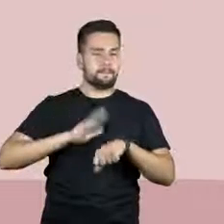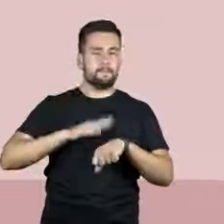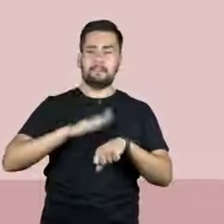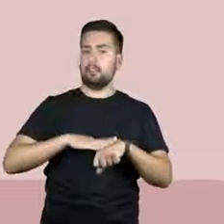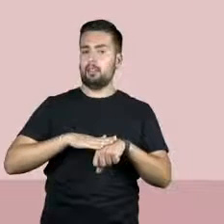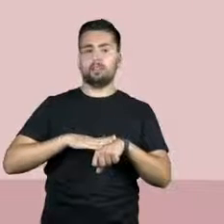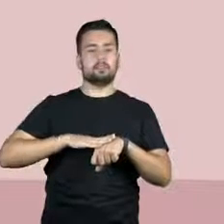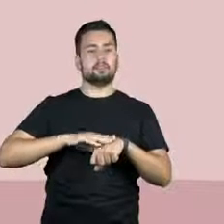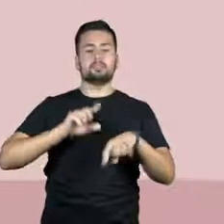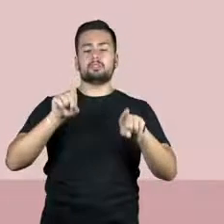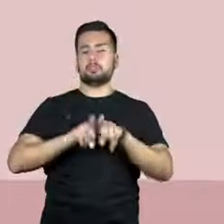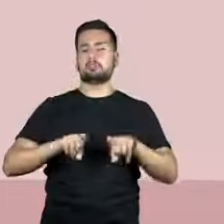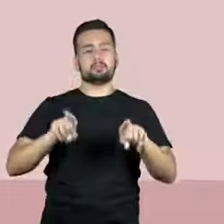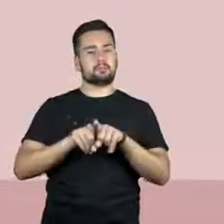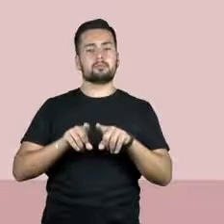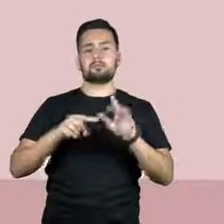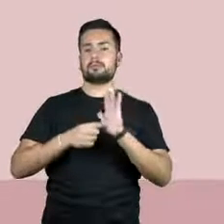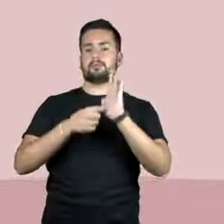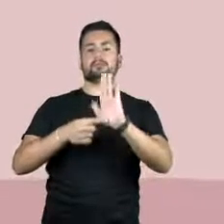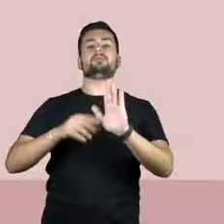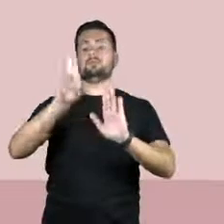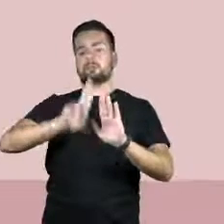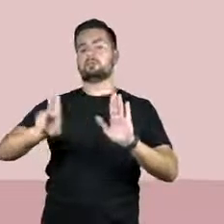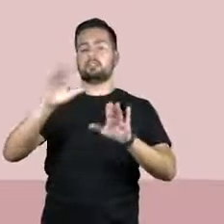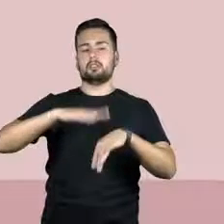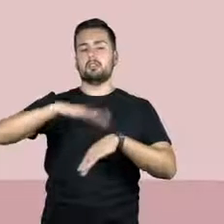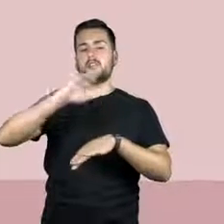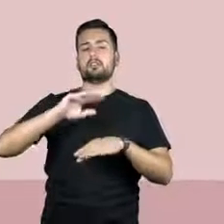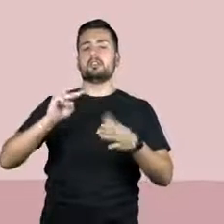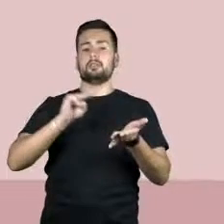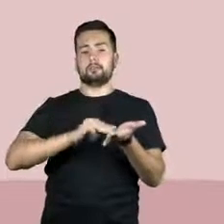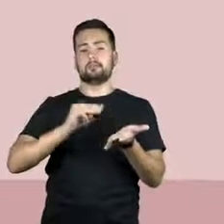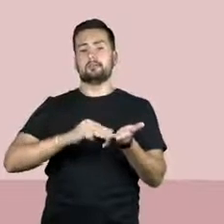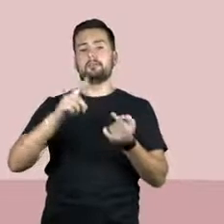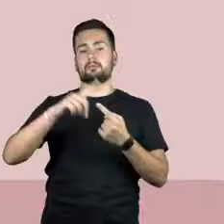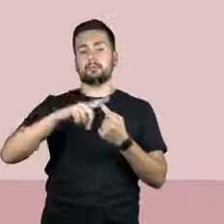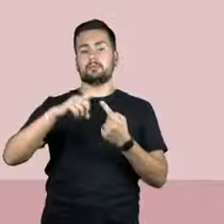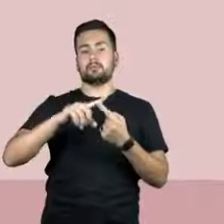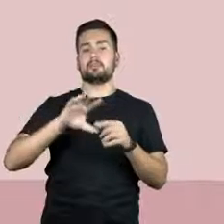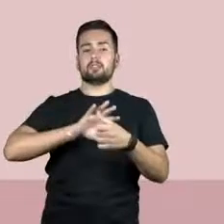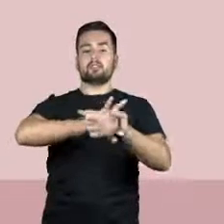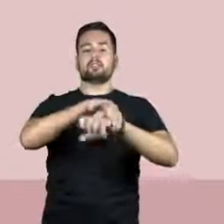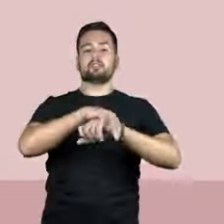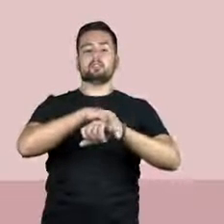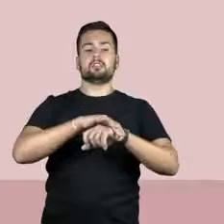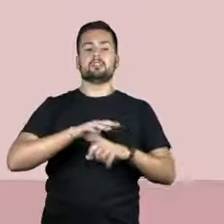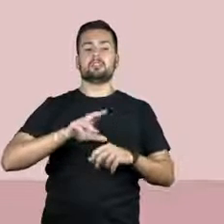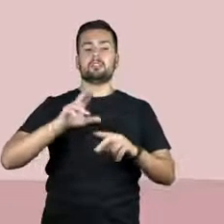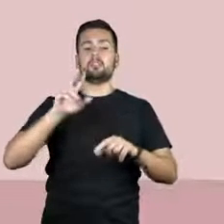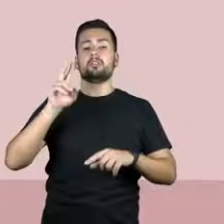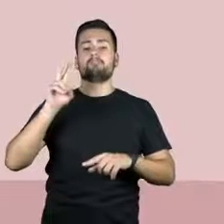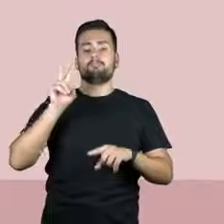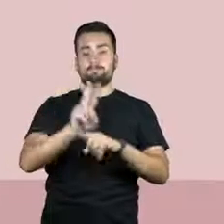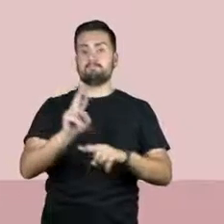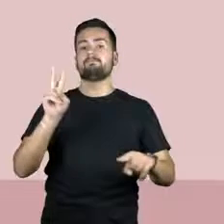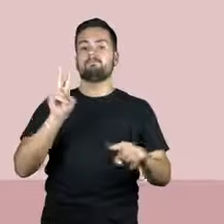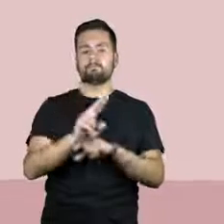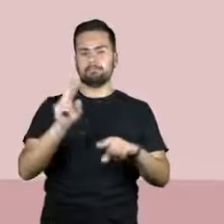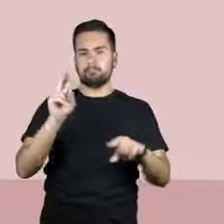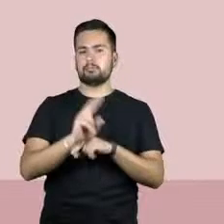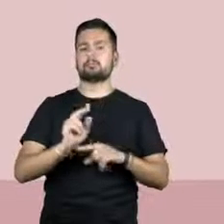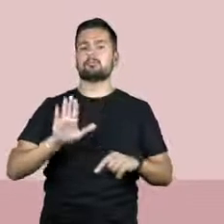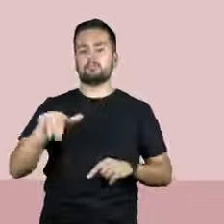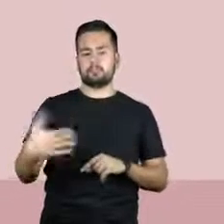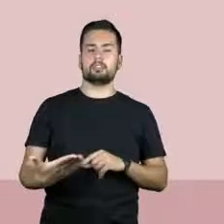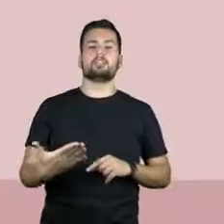realizar demonstrações, inclusive, ele é um tipo de método onde os fatores de segurança tendem a ser muito conservadores. Tá? Ou seja,